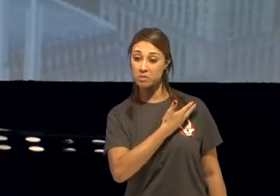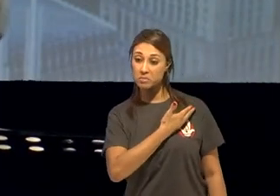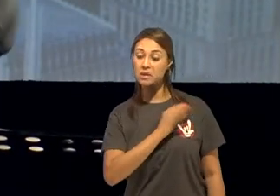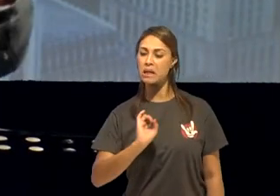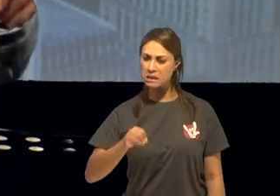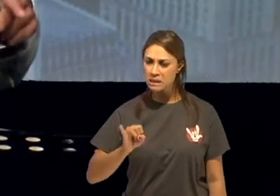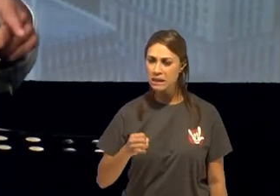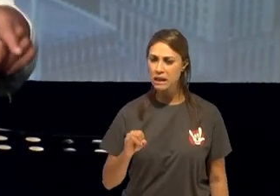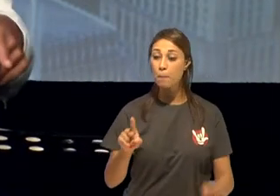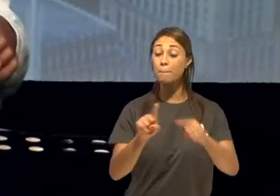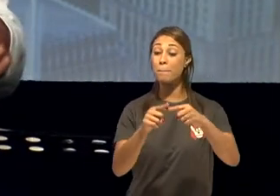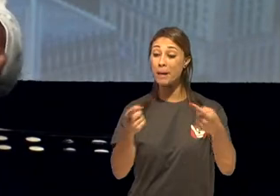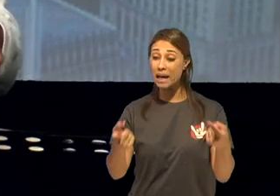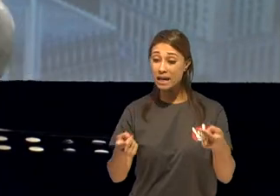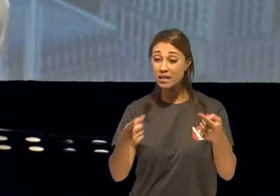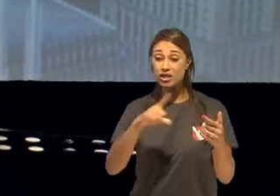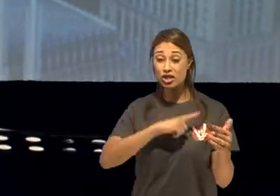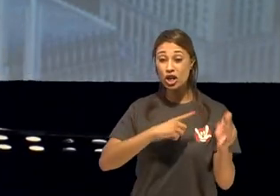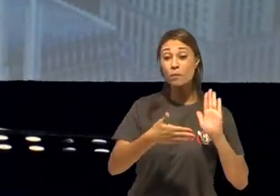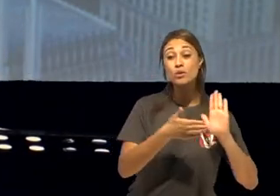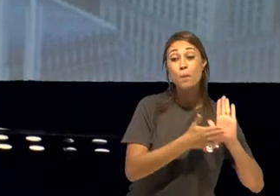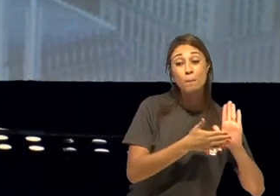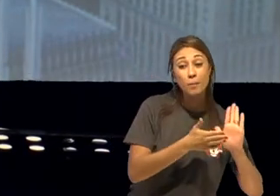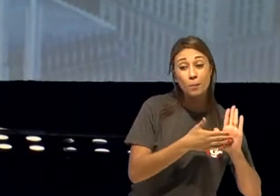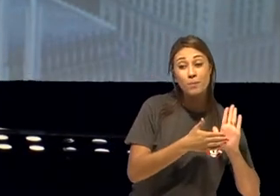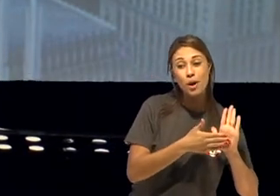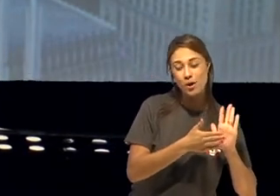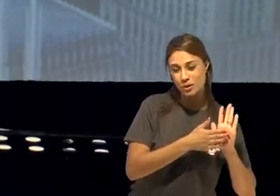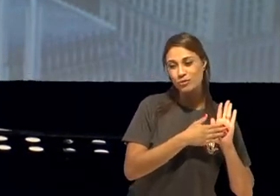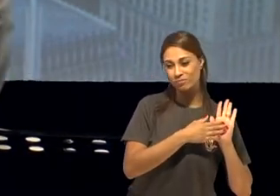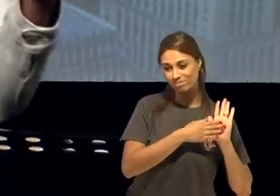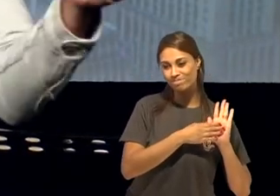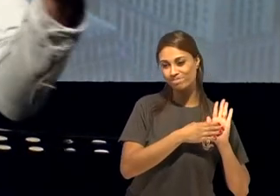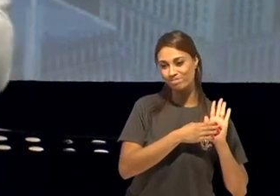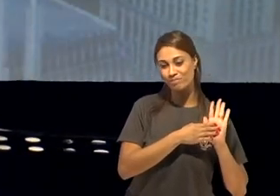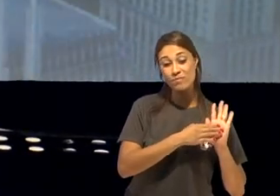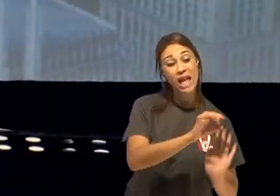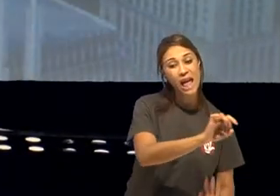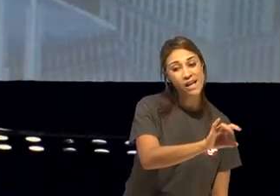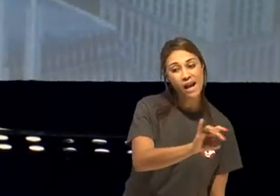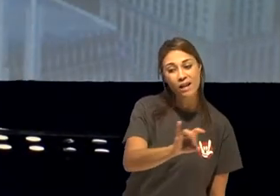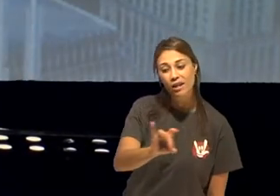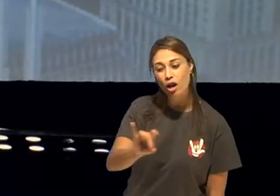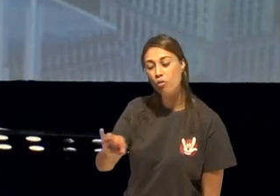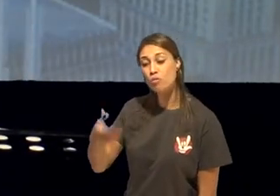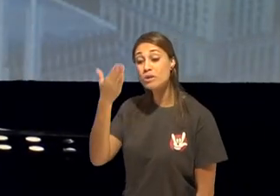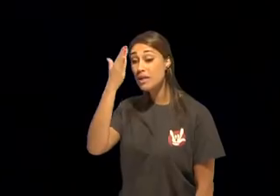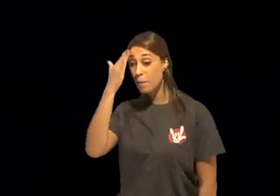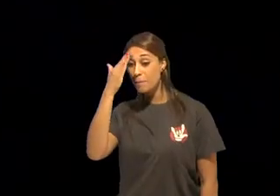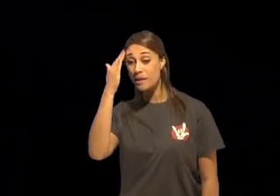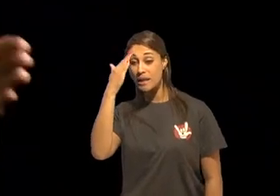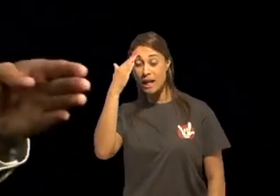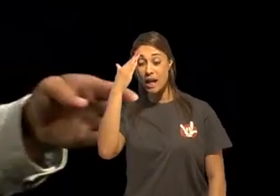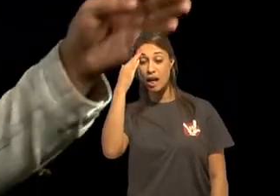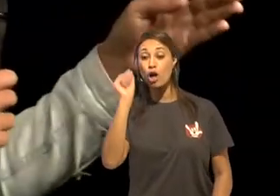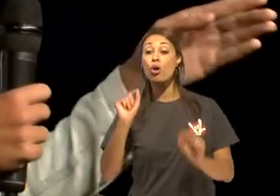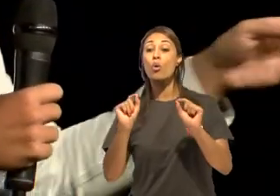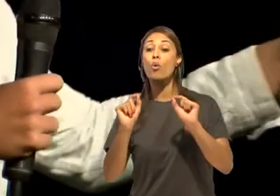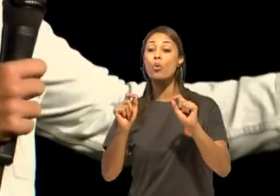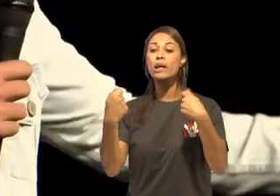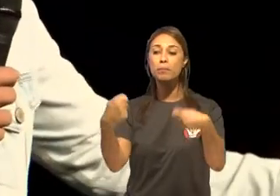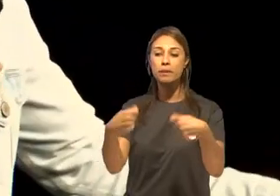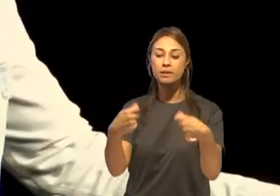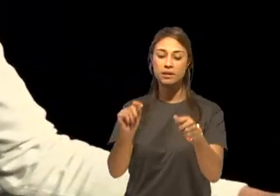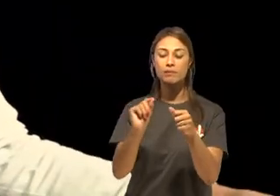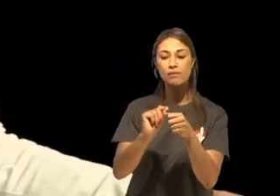era uma amizade em vão, era amizade com propósito. Cada um sabia com quem tinha que se relacionar, cada um sabia com quem tinha